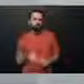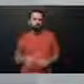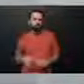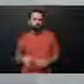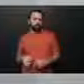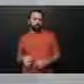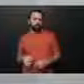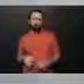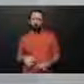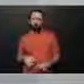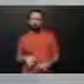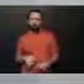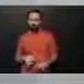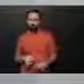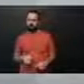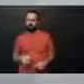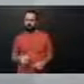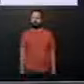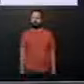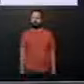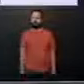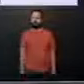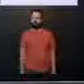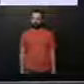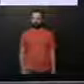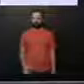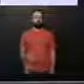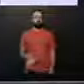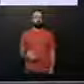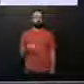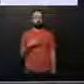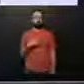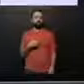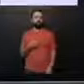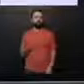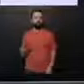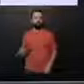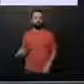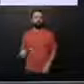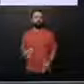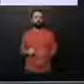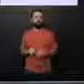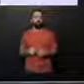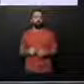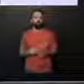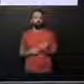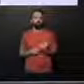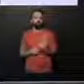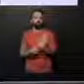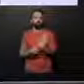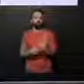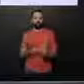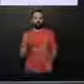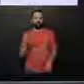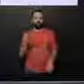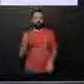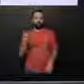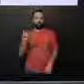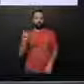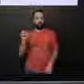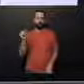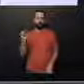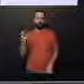grupão. E a mesma coisa aqui com os numerais. E nós temos mais uma maneira de representar 256.